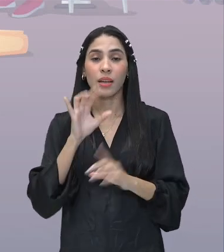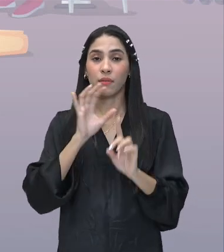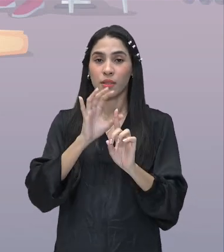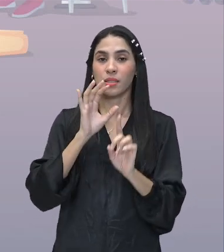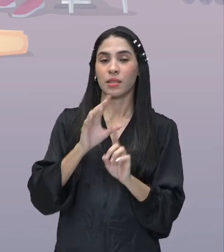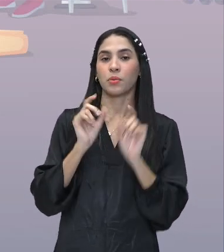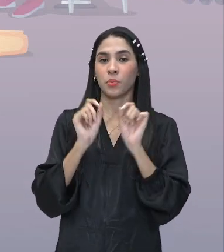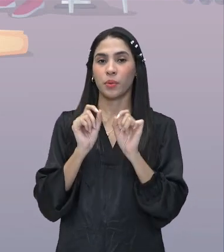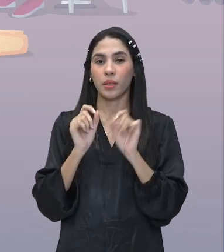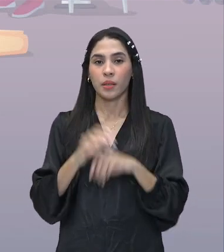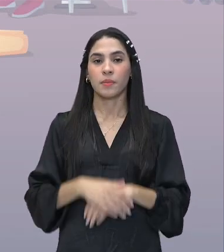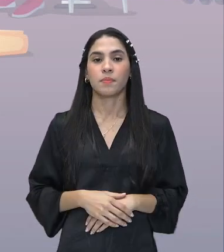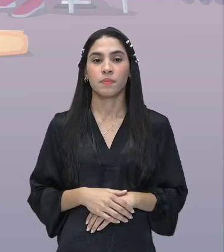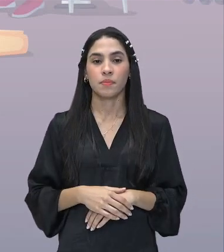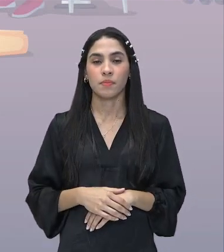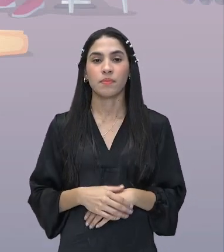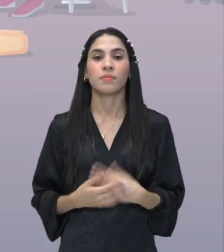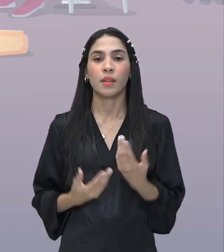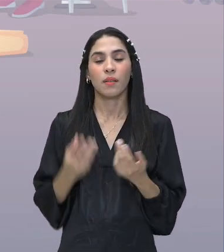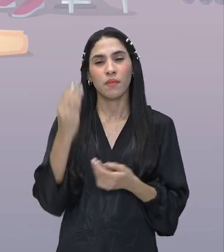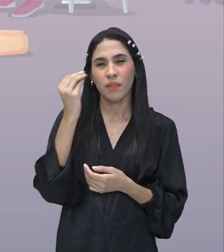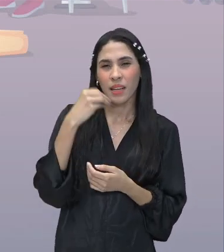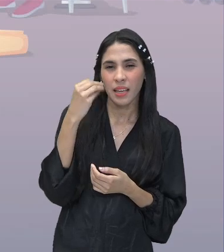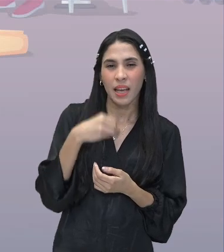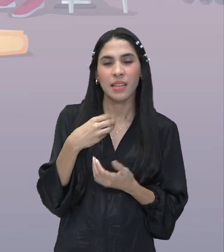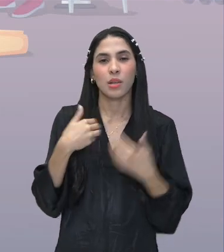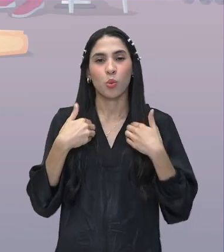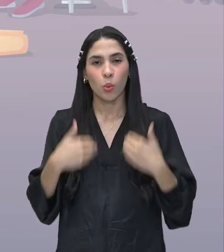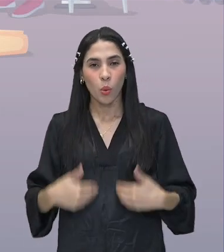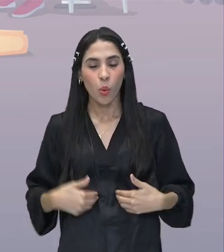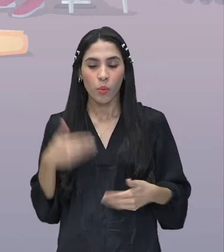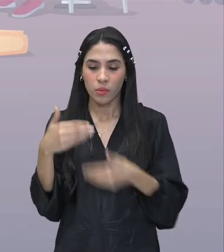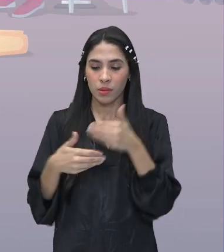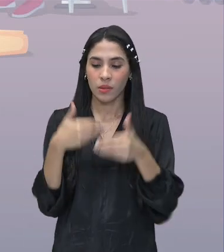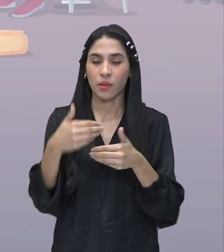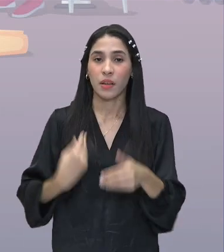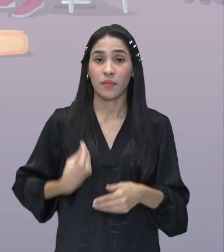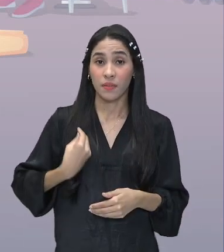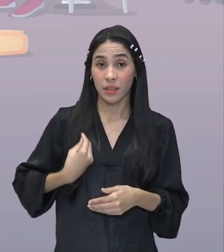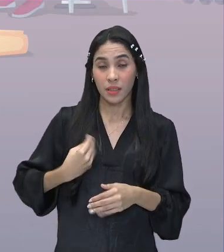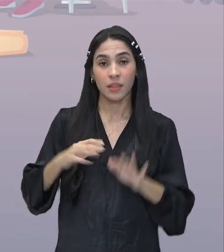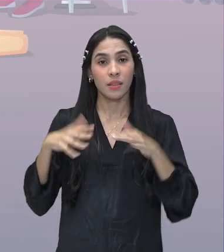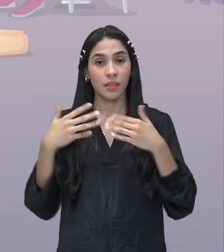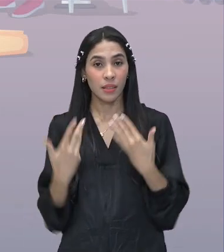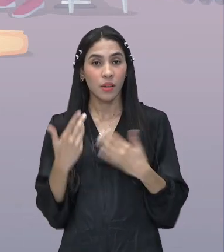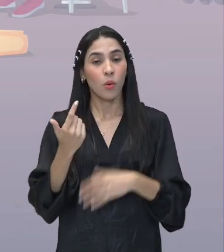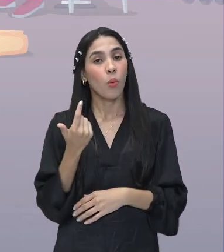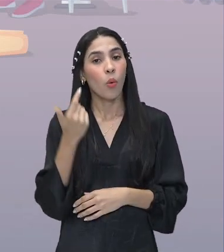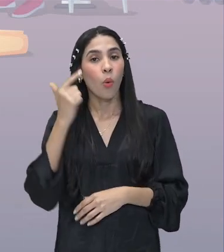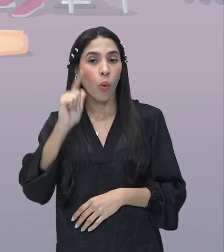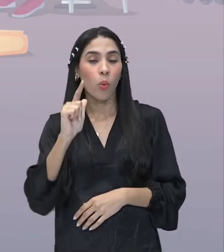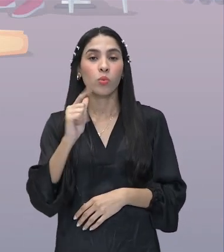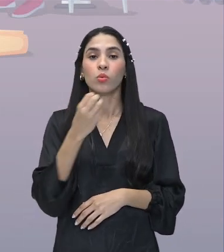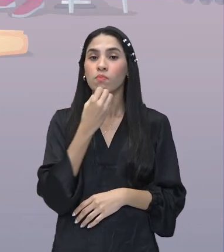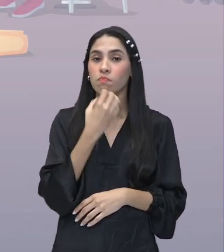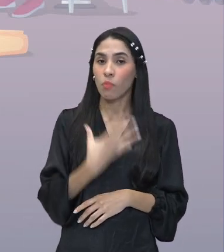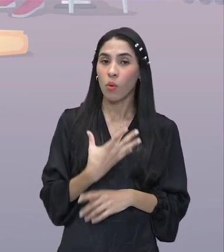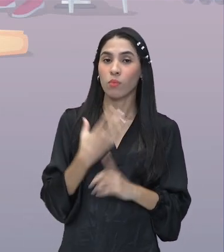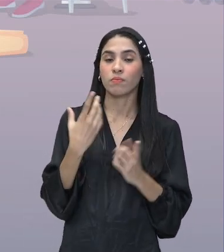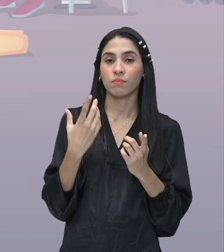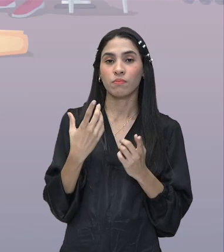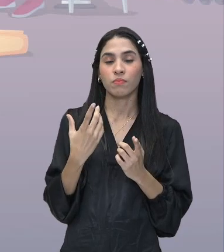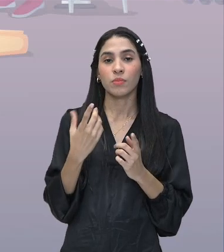ali certas debilidades, né, no decorrer da nossa vida. Então, outro benefício que nós